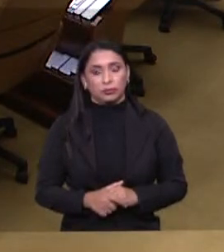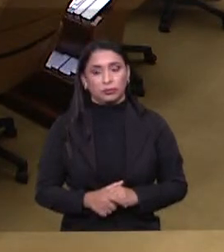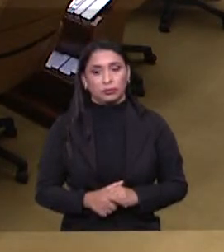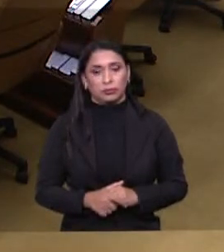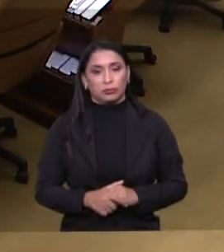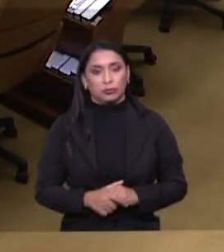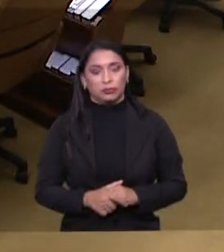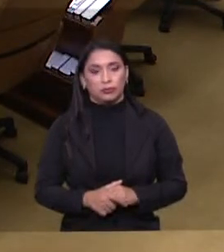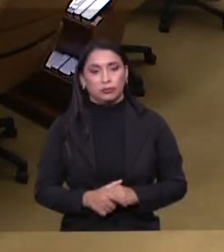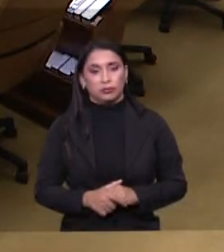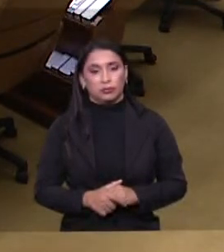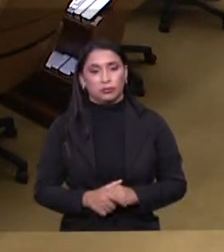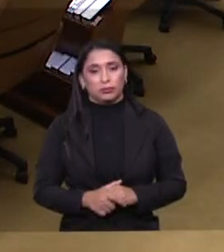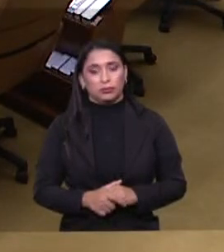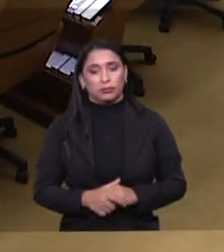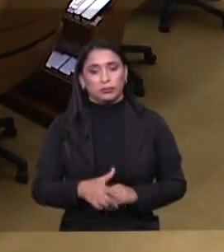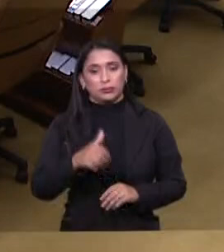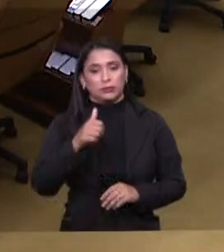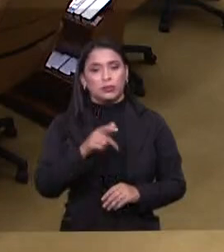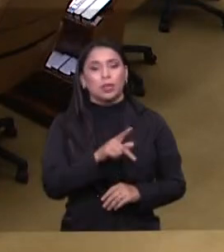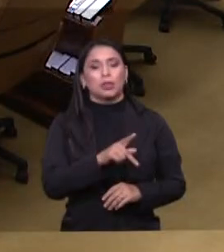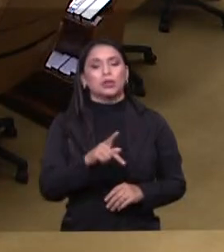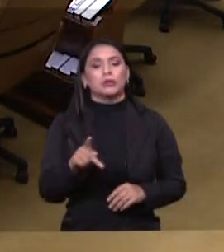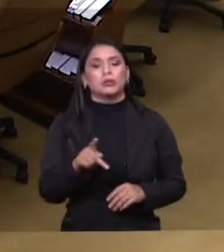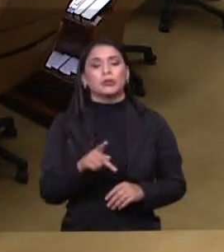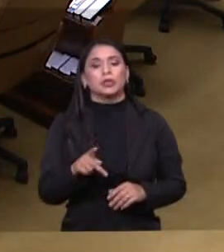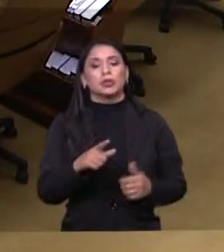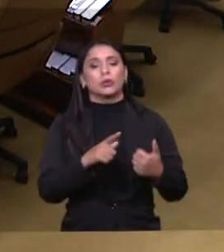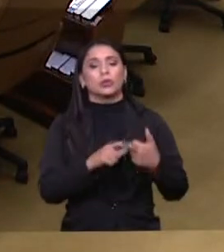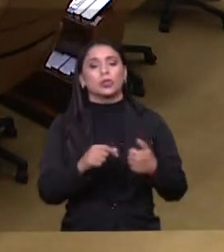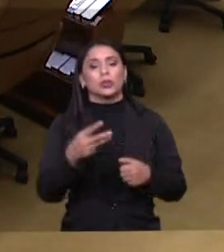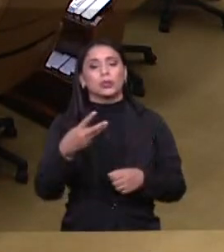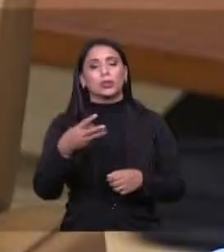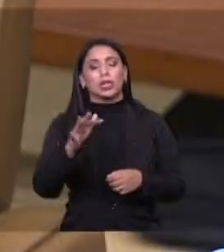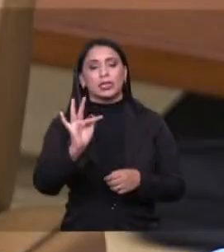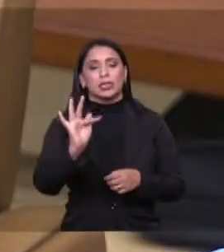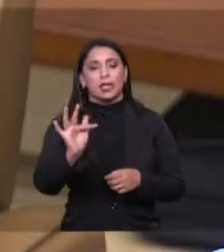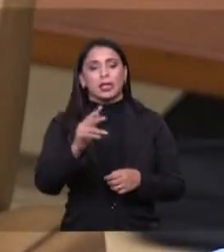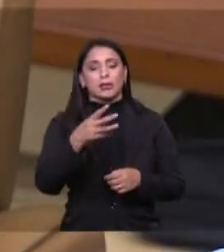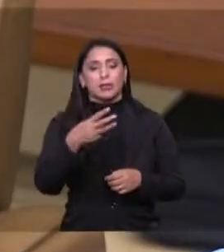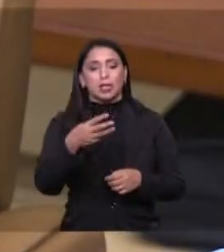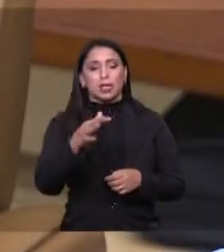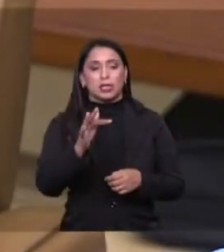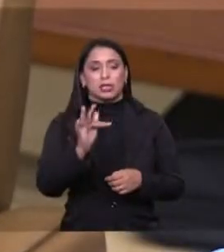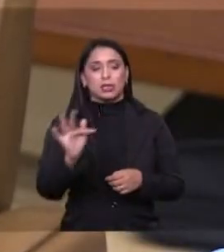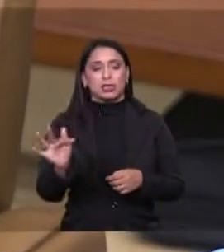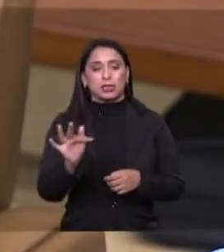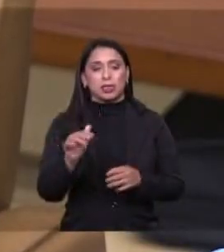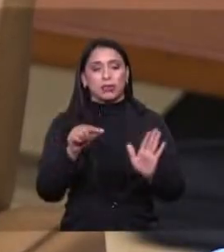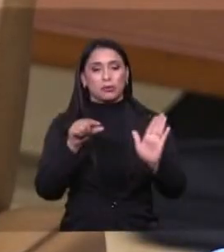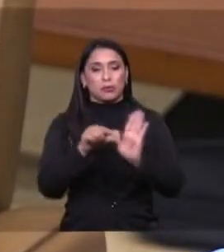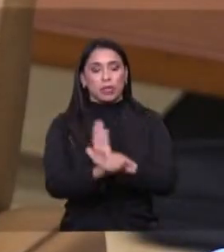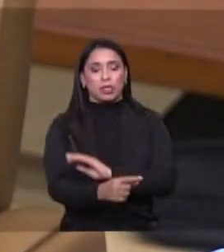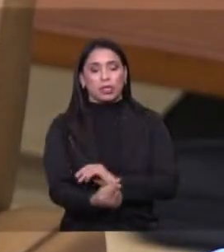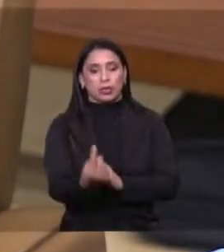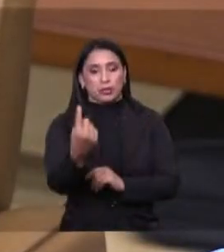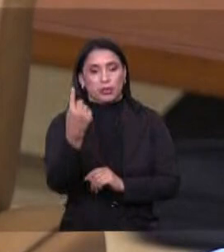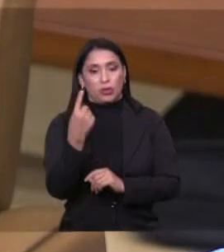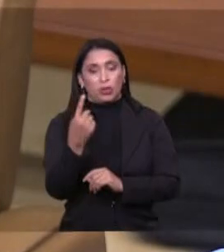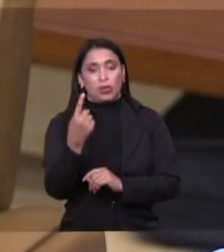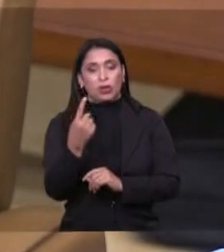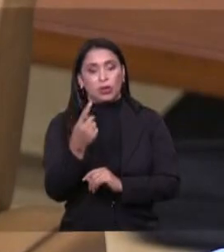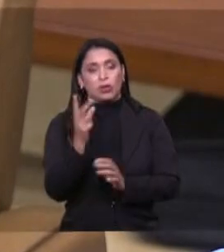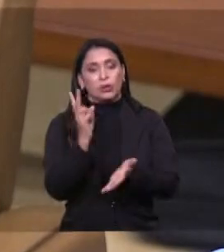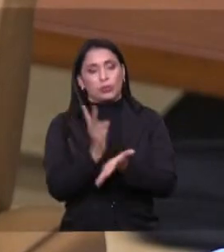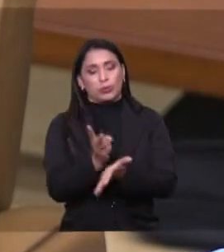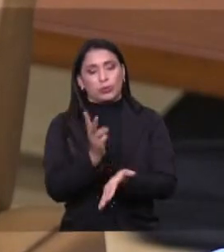acompanham. Presidente, o artigo 3F e o 3F, parágrafo único, dizem respeito ao mesmo assunto. E aqui há